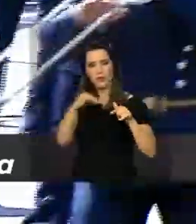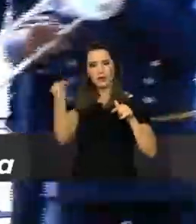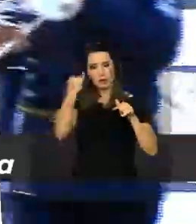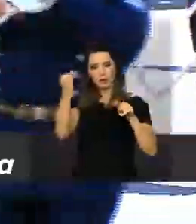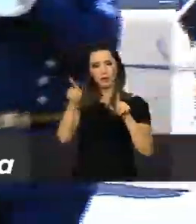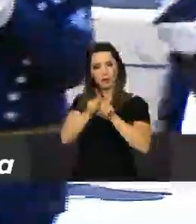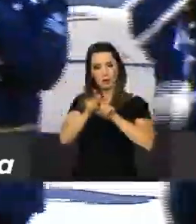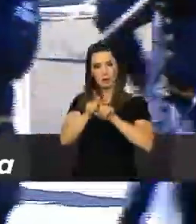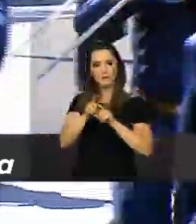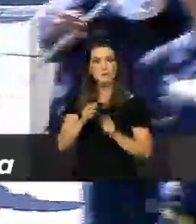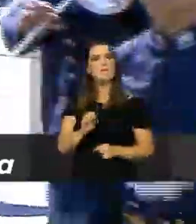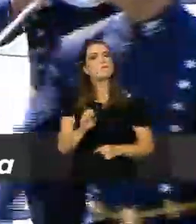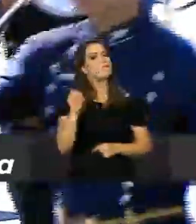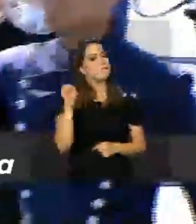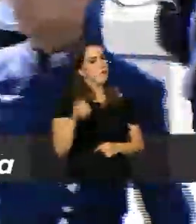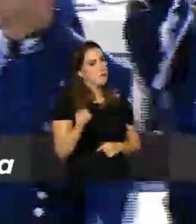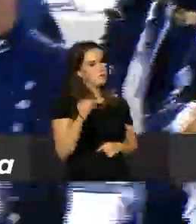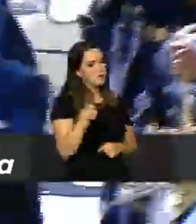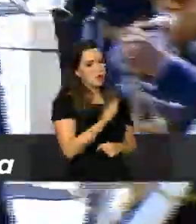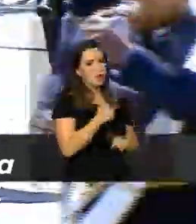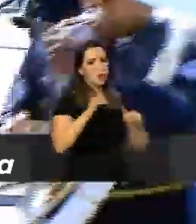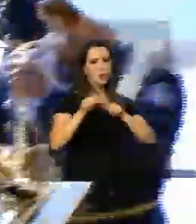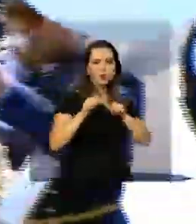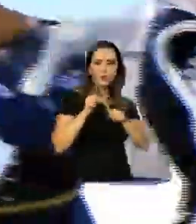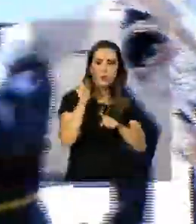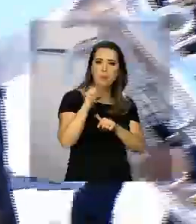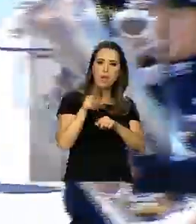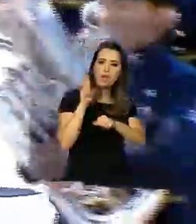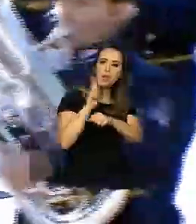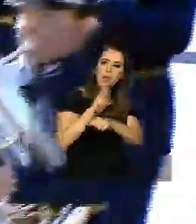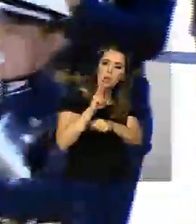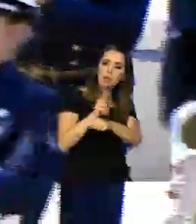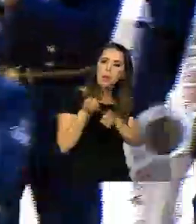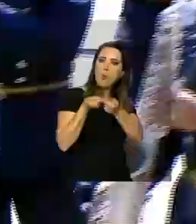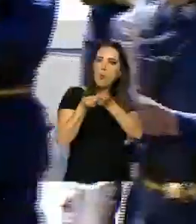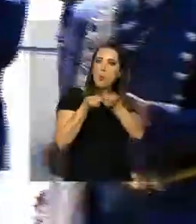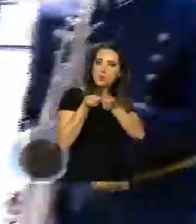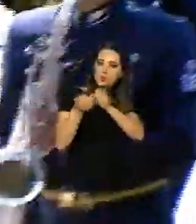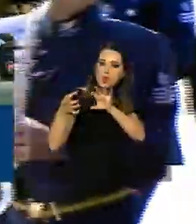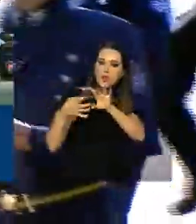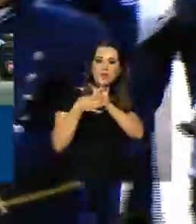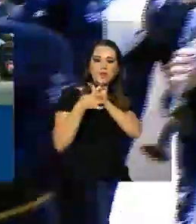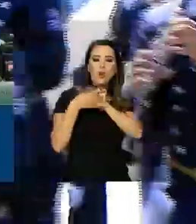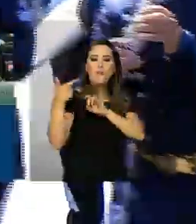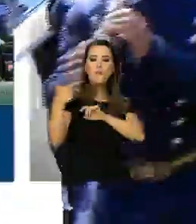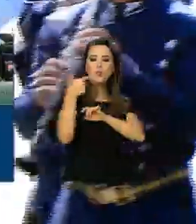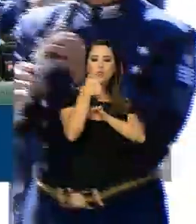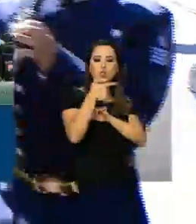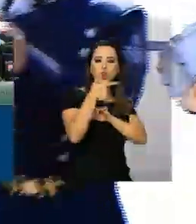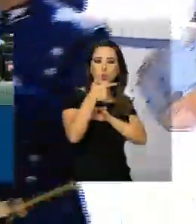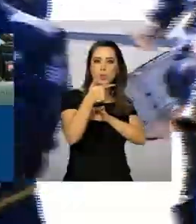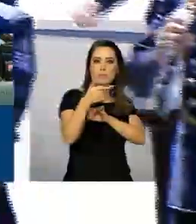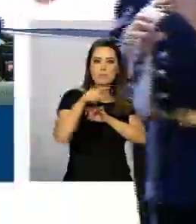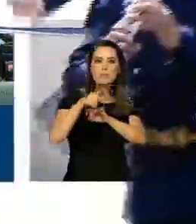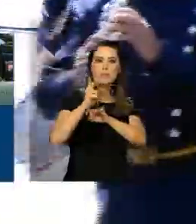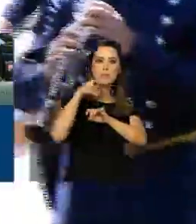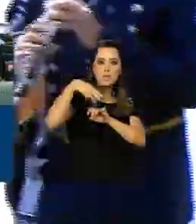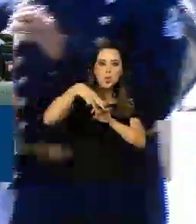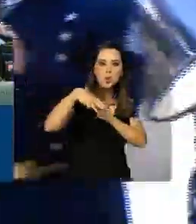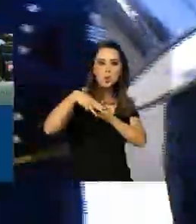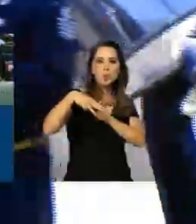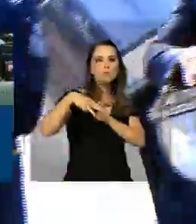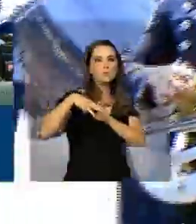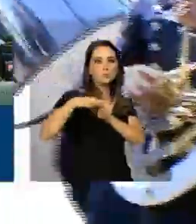né, que a FAB faz. A nossa missão é controlar, defender e integrar 22 milhões de quilômetros quadrados, né? É um país